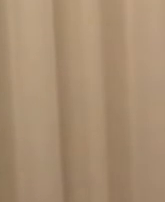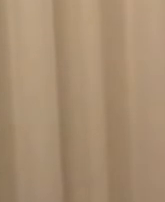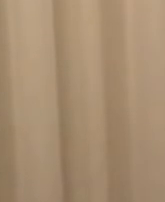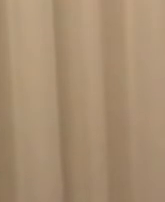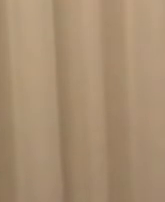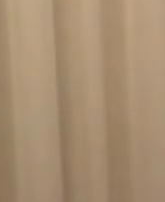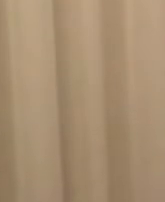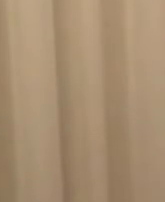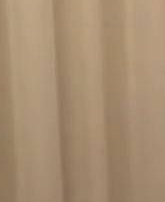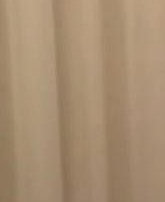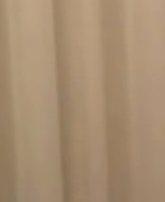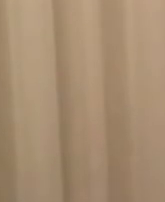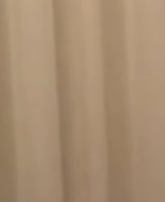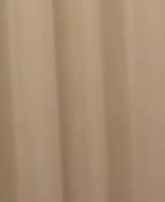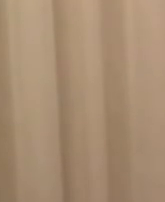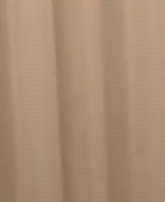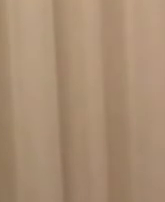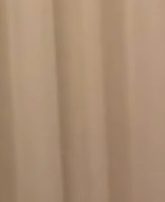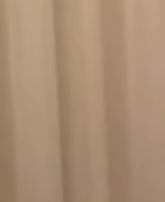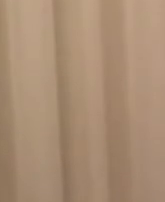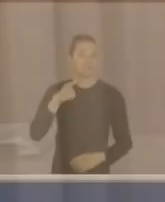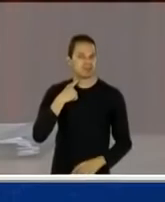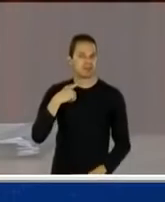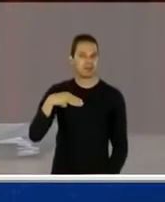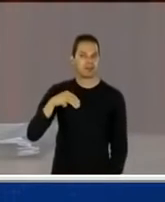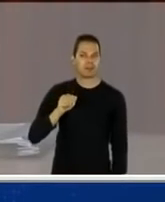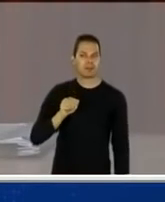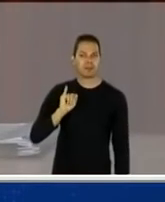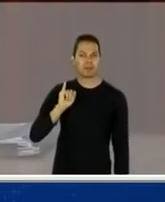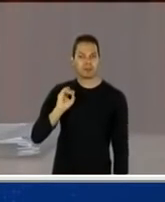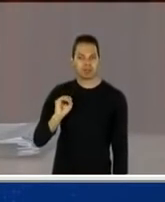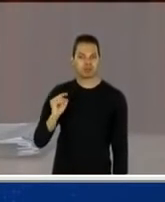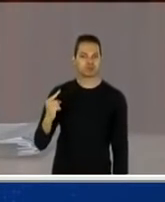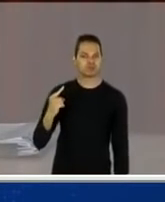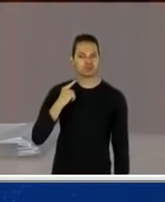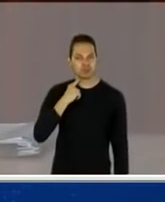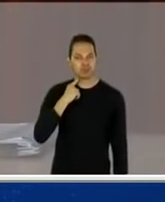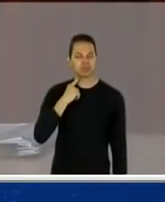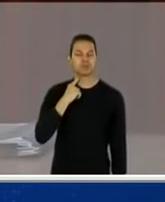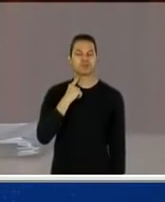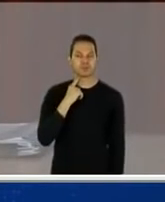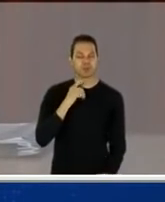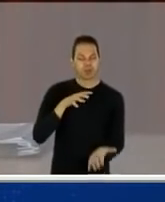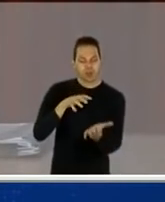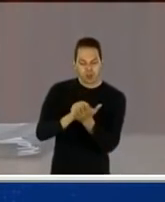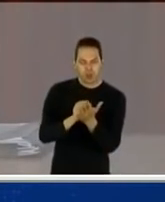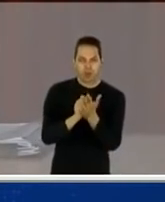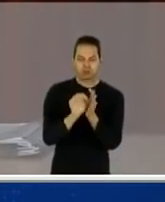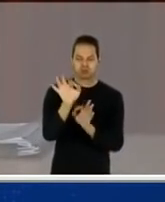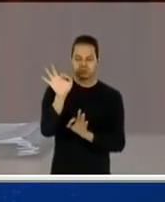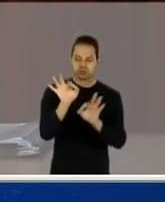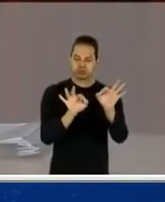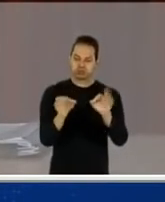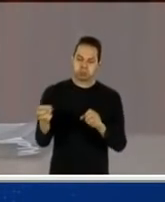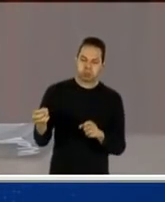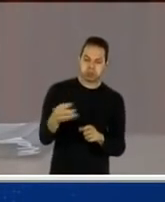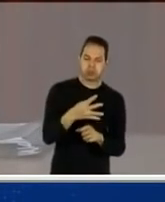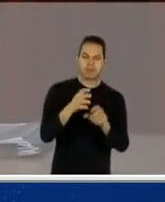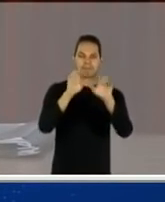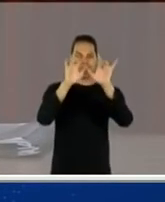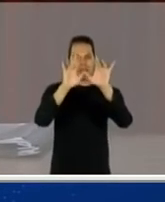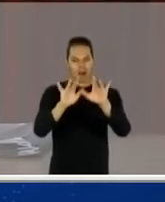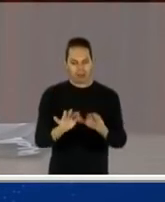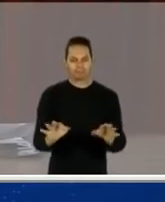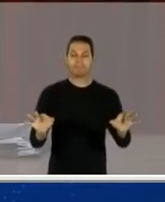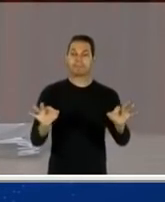do processo em todas as forças armadas estão nesta condição nós sabemos que é técnicos